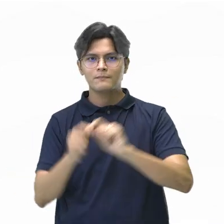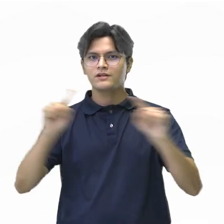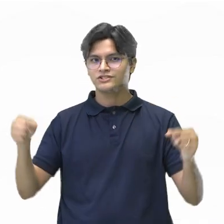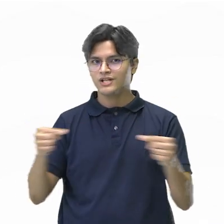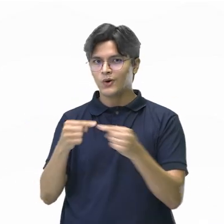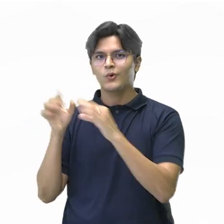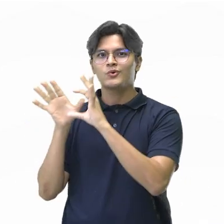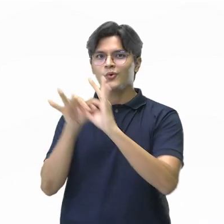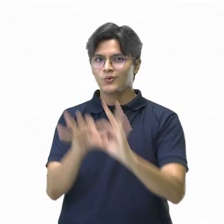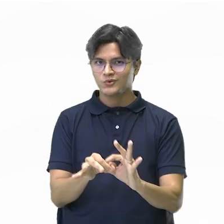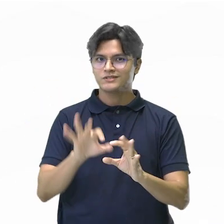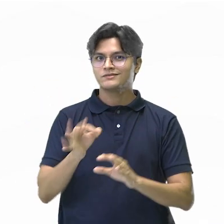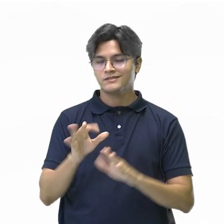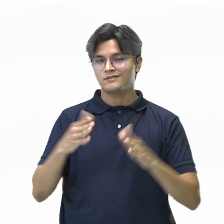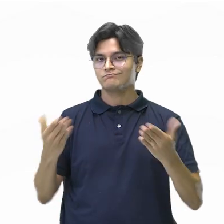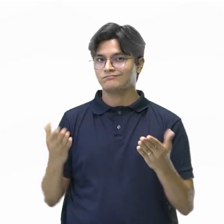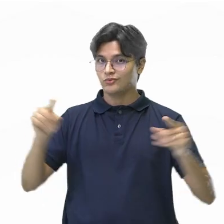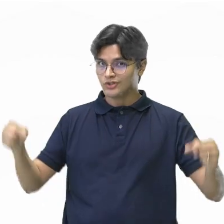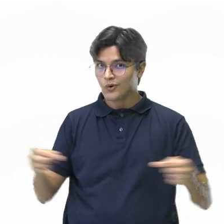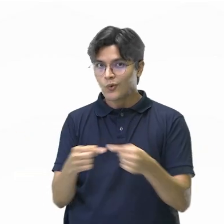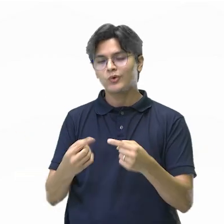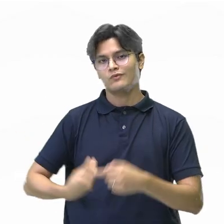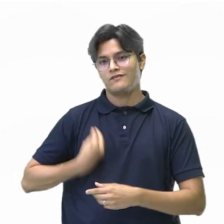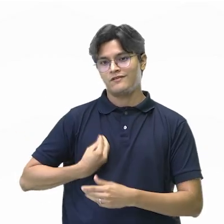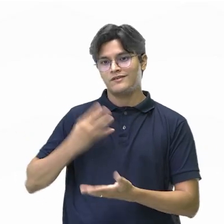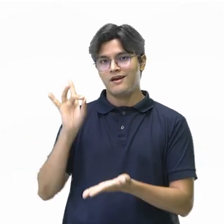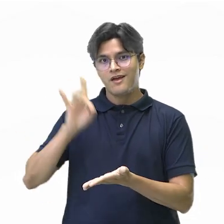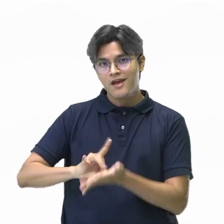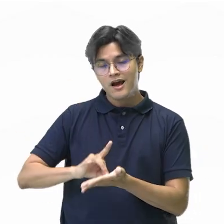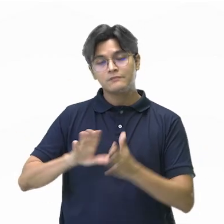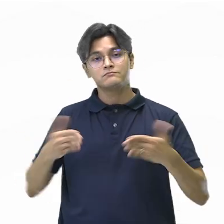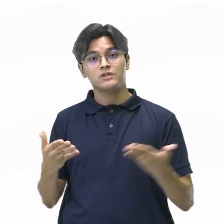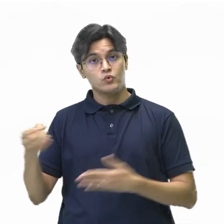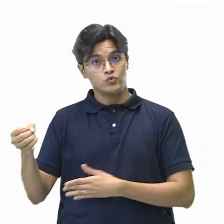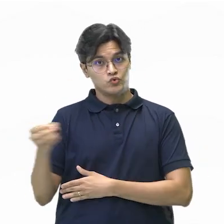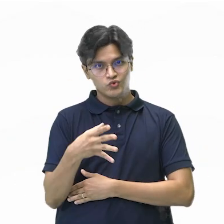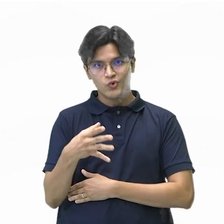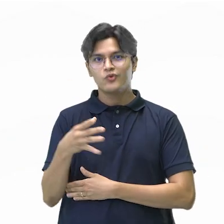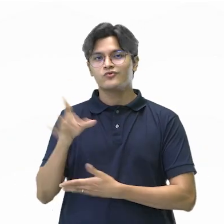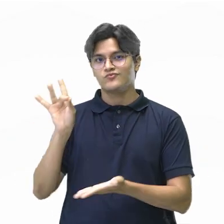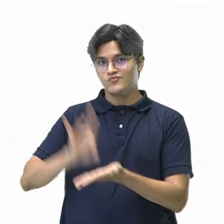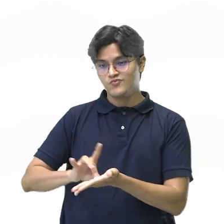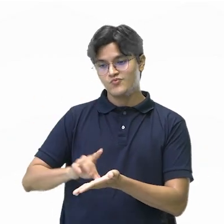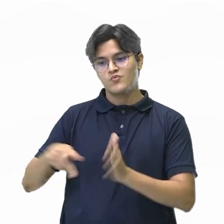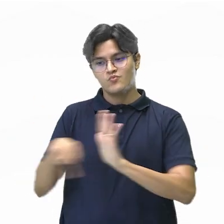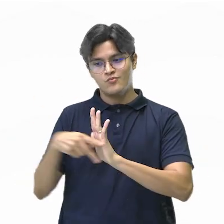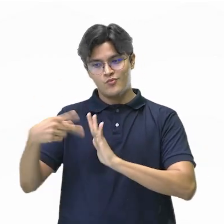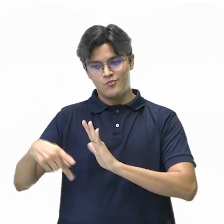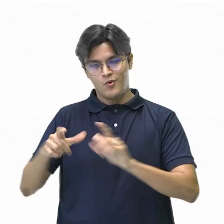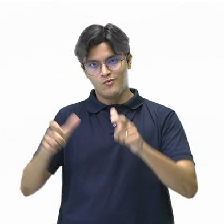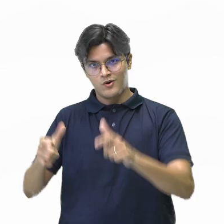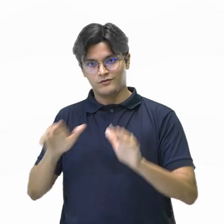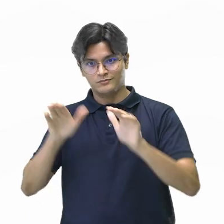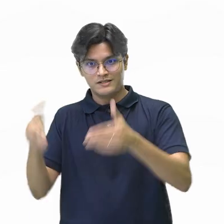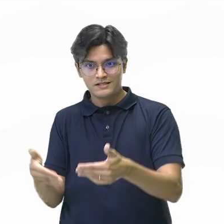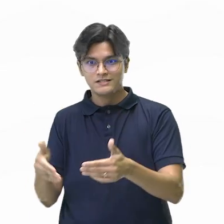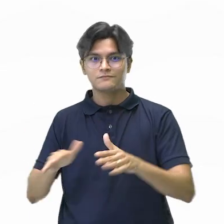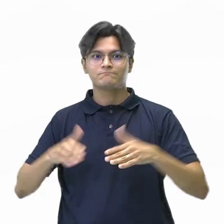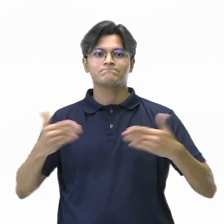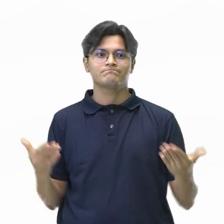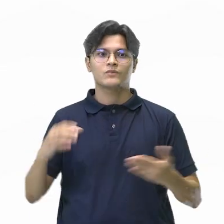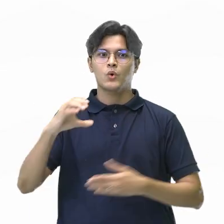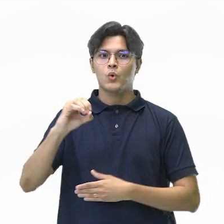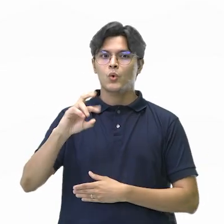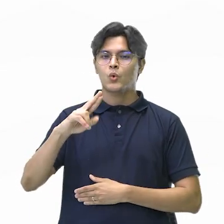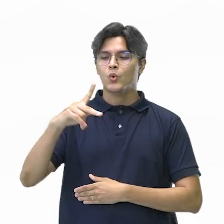da minha realidade. Então, ele passa a ser novo e original. E o corpo de um artista, em especial, ele